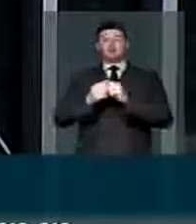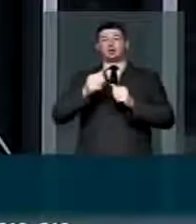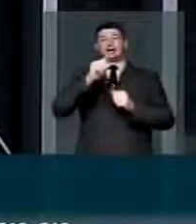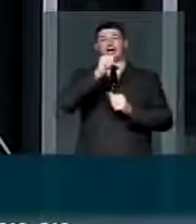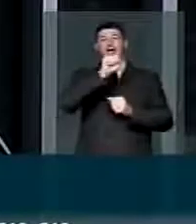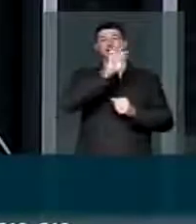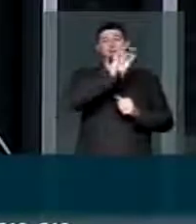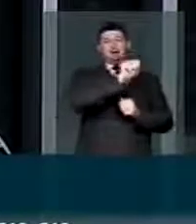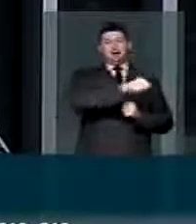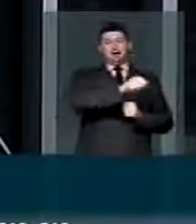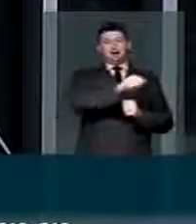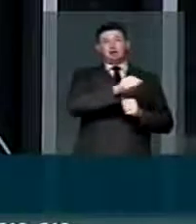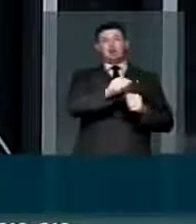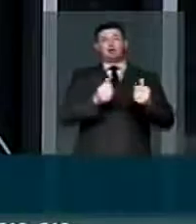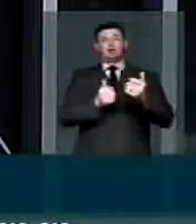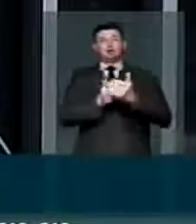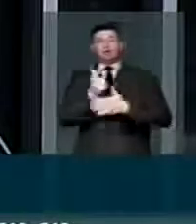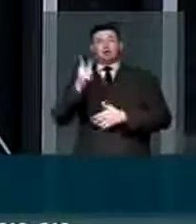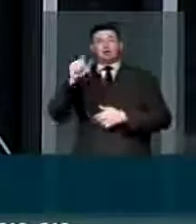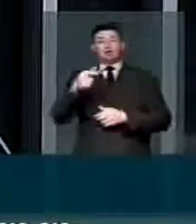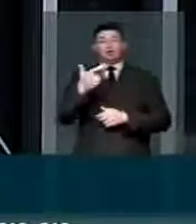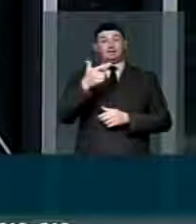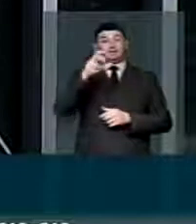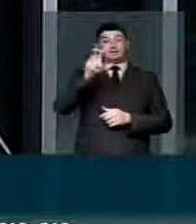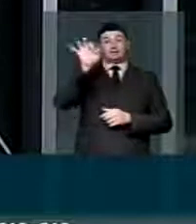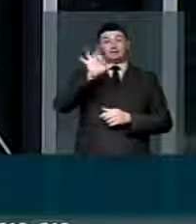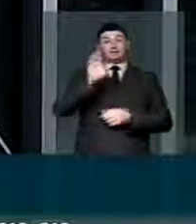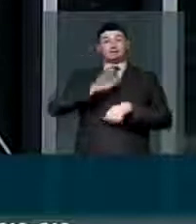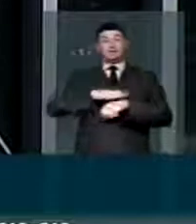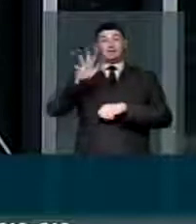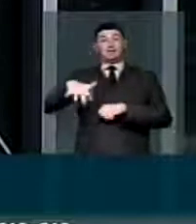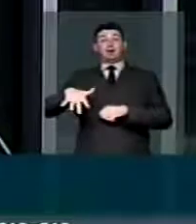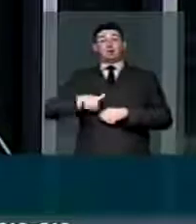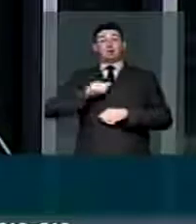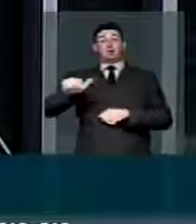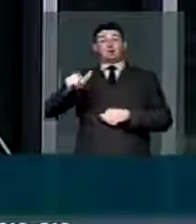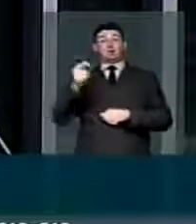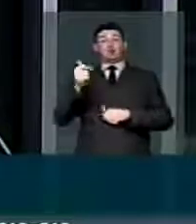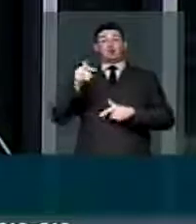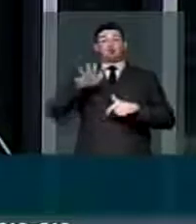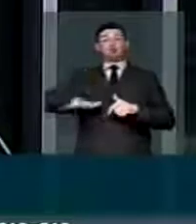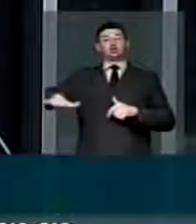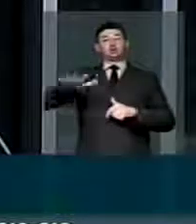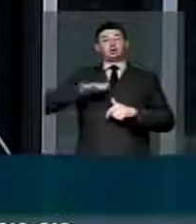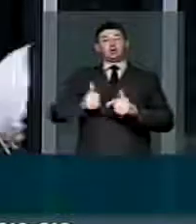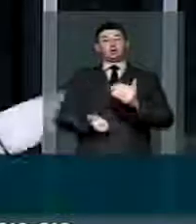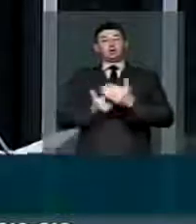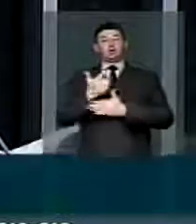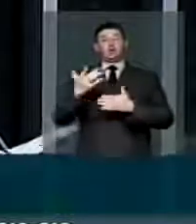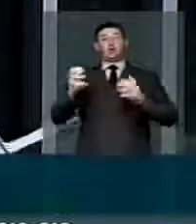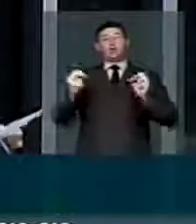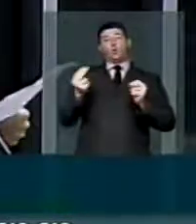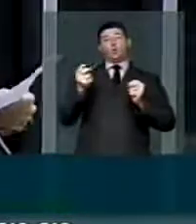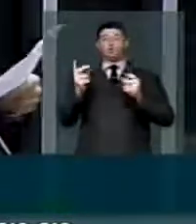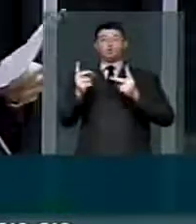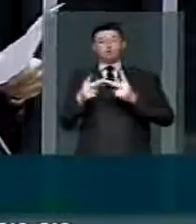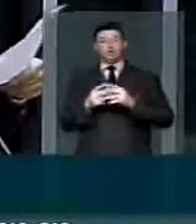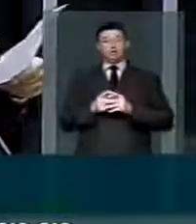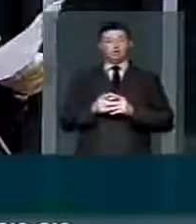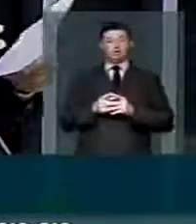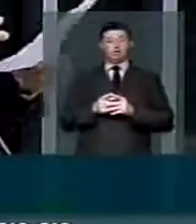a Astra, foi 25% mais barato do que o preço médio de compra ou de venda